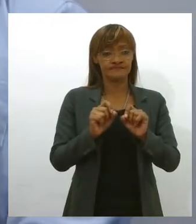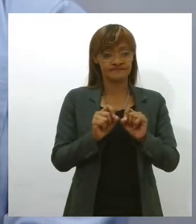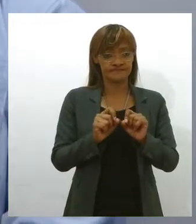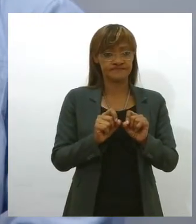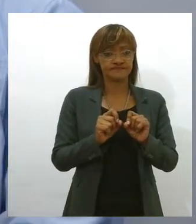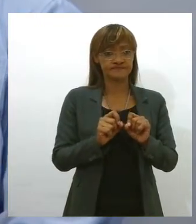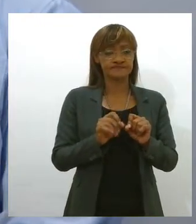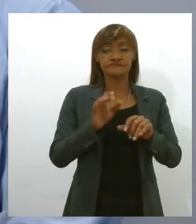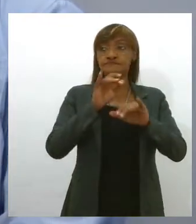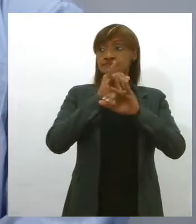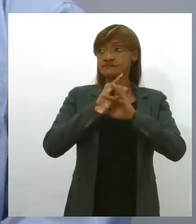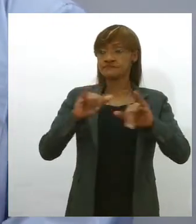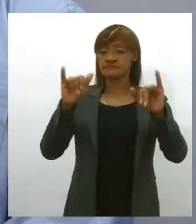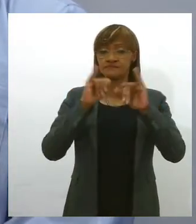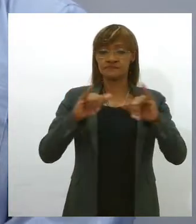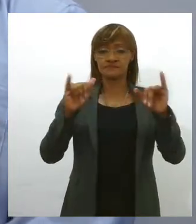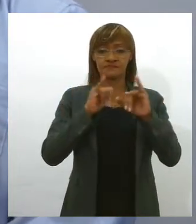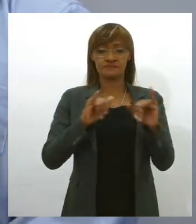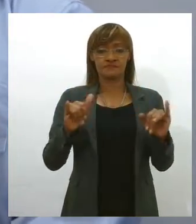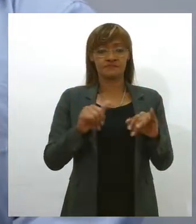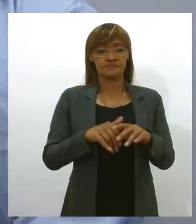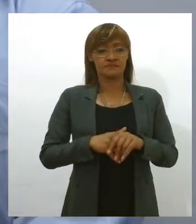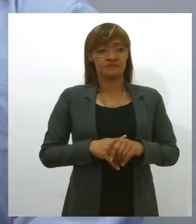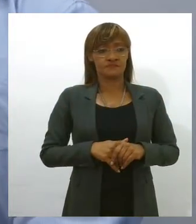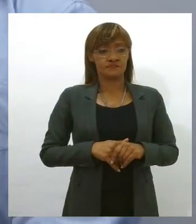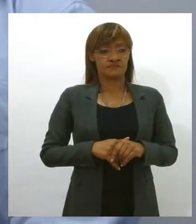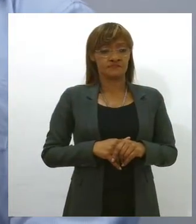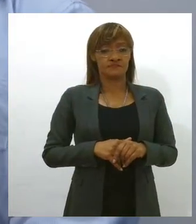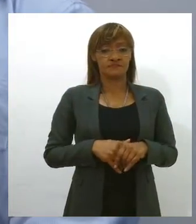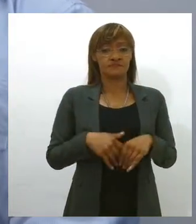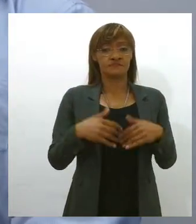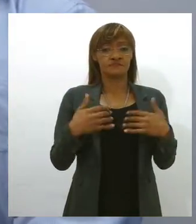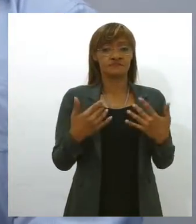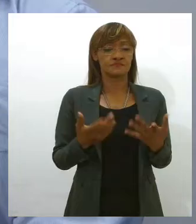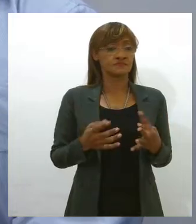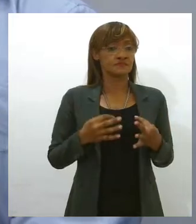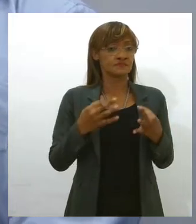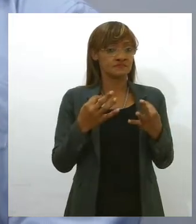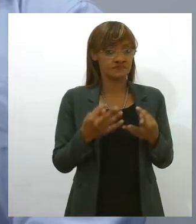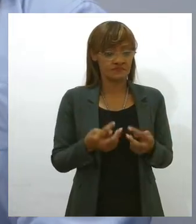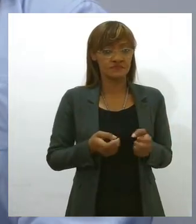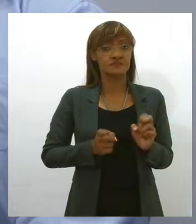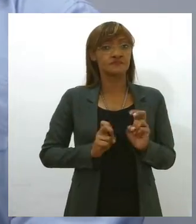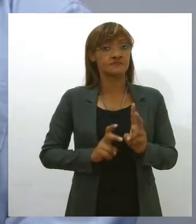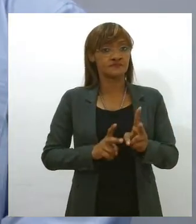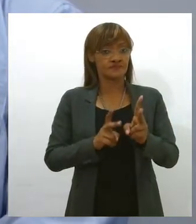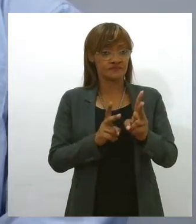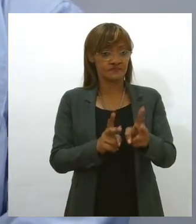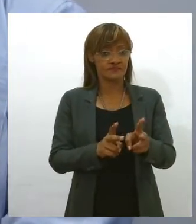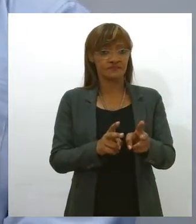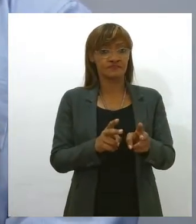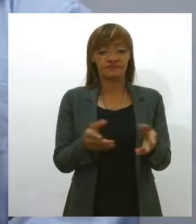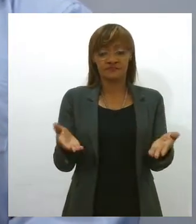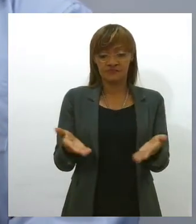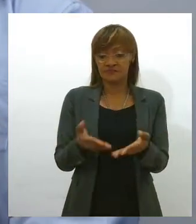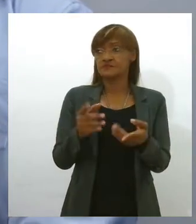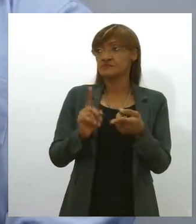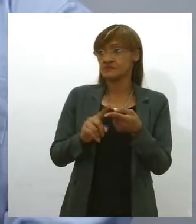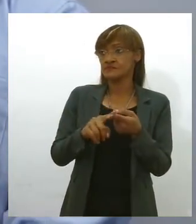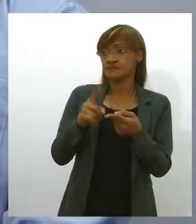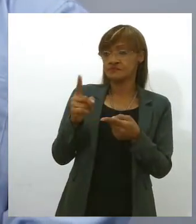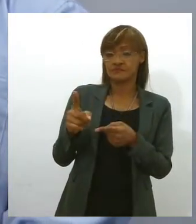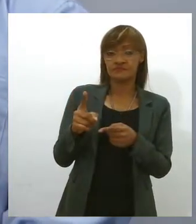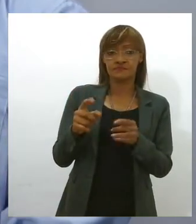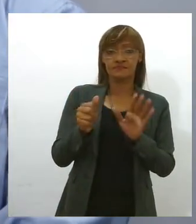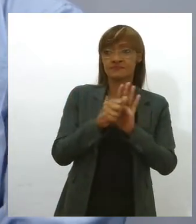é essa esse acompanhamento continuaram podendo ser feito agora também pelo app dos Correios o que